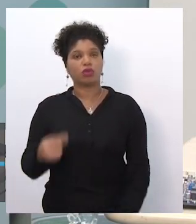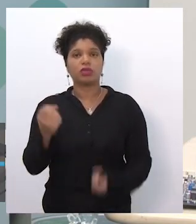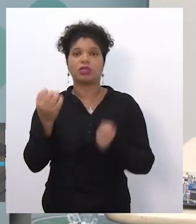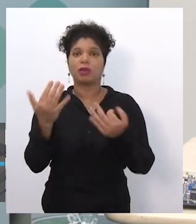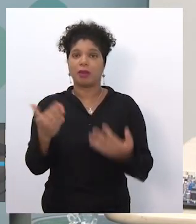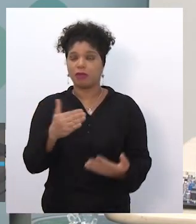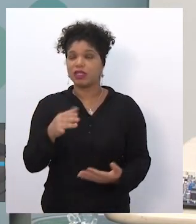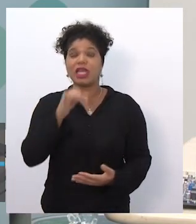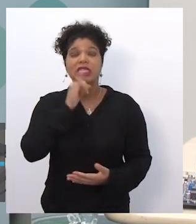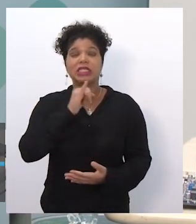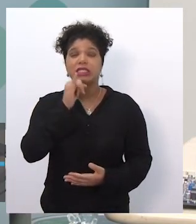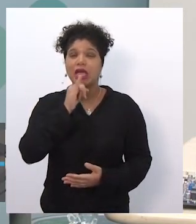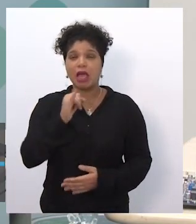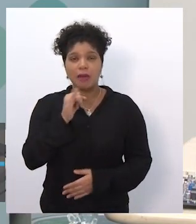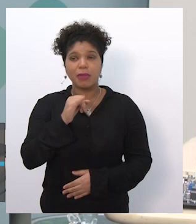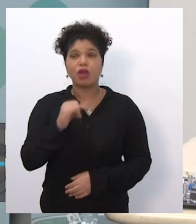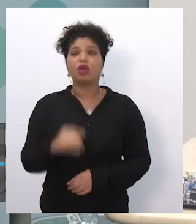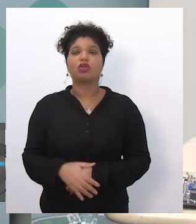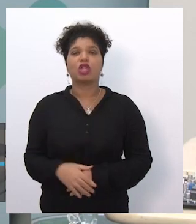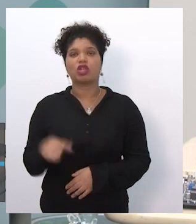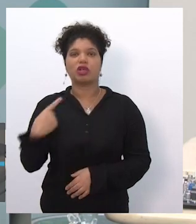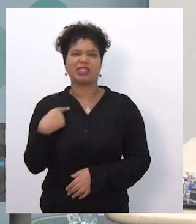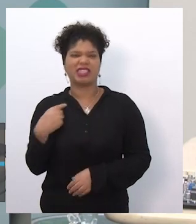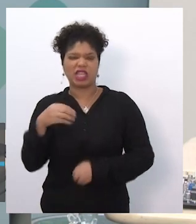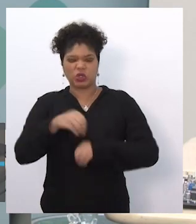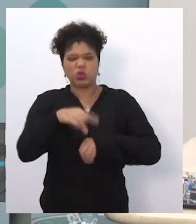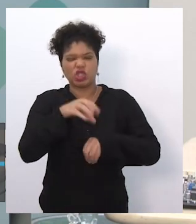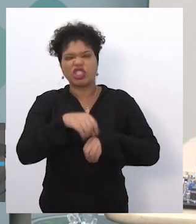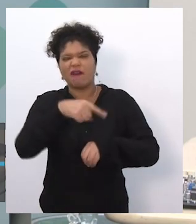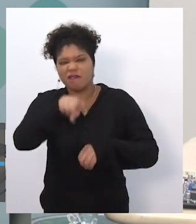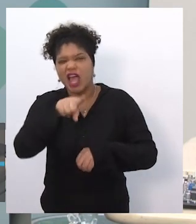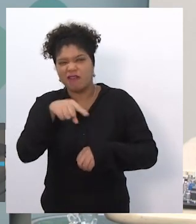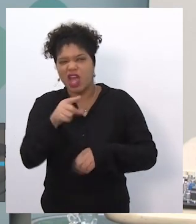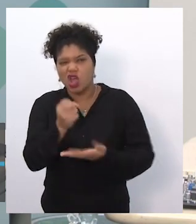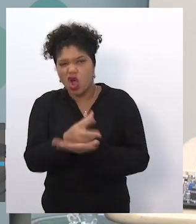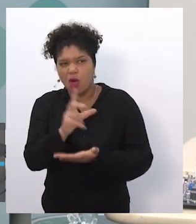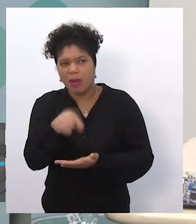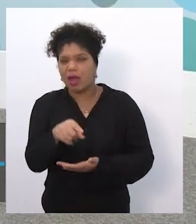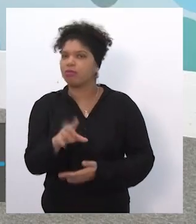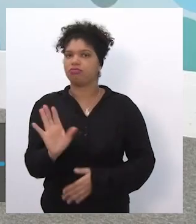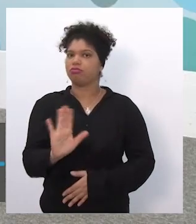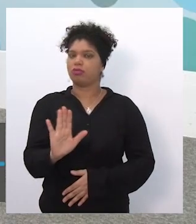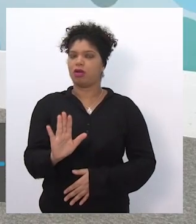são exemplos, não estamos indicando este ou aquele, tá bom, gente?